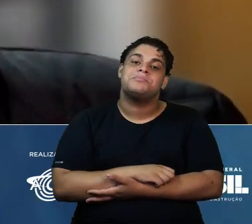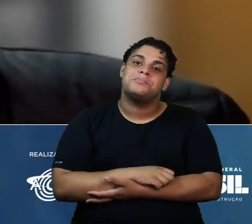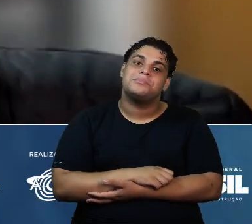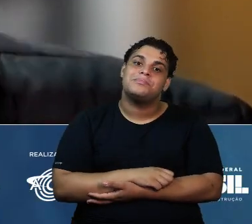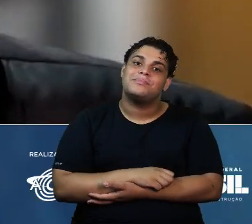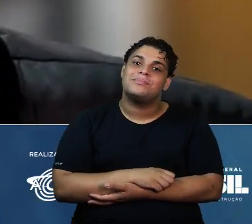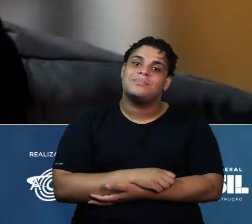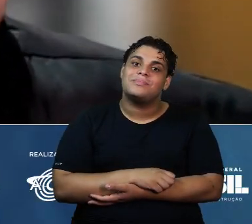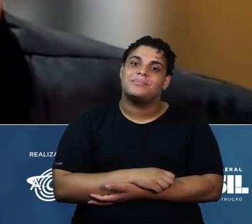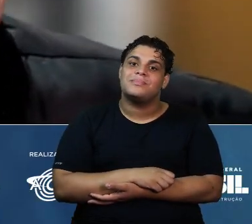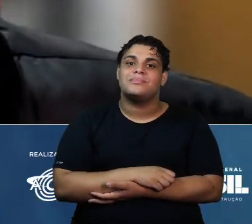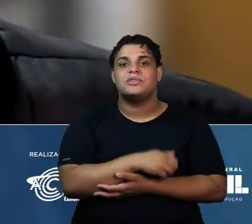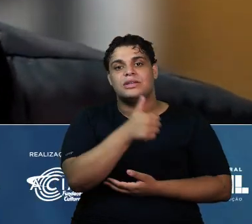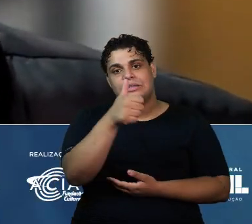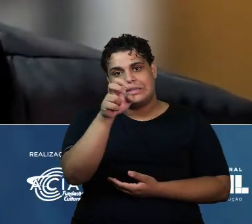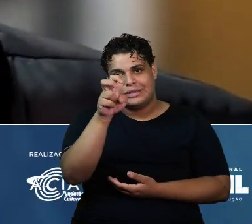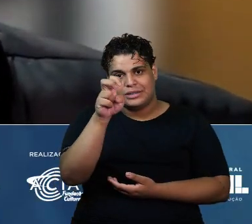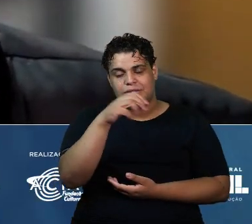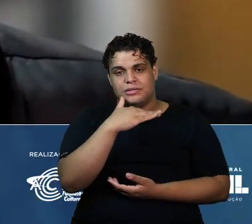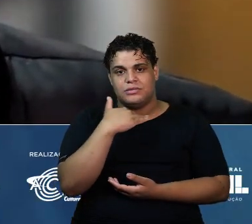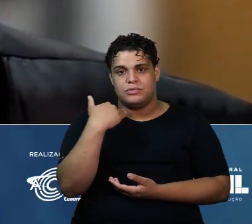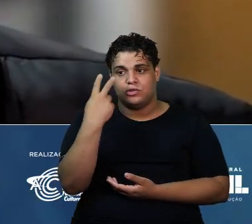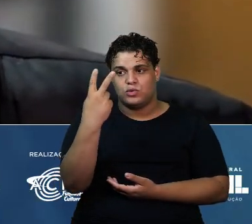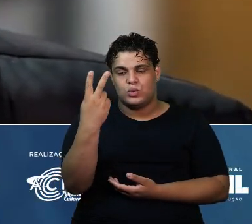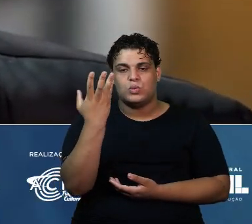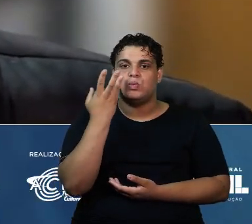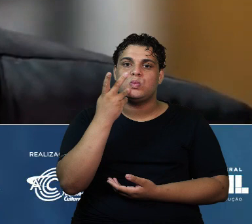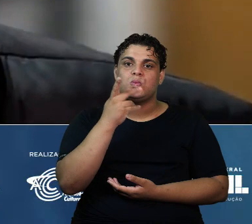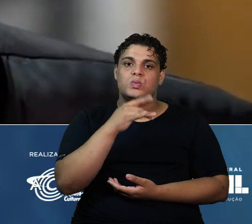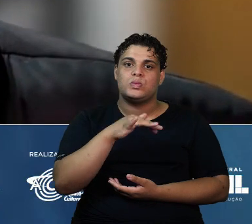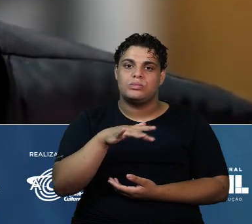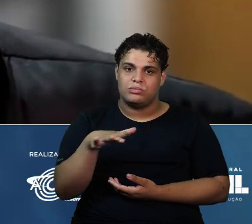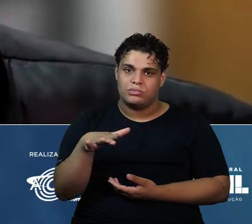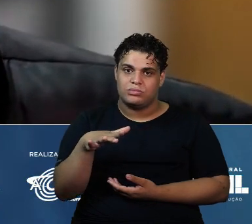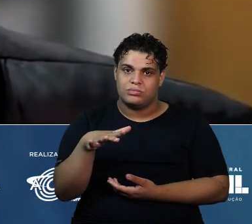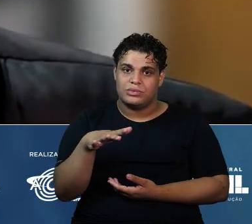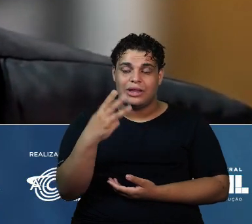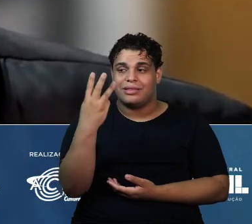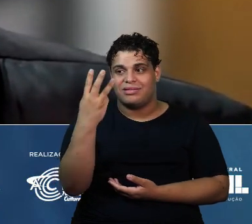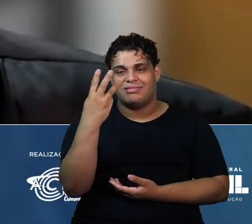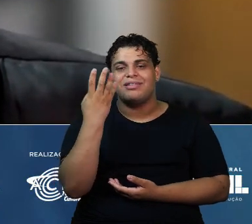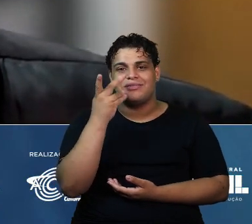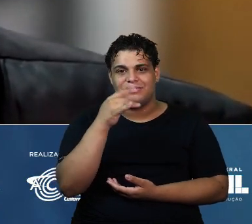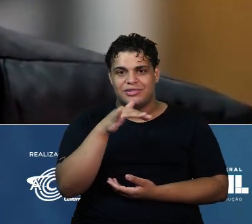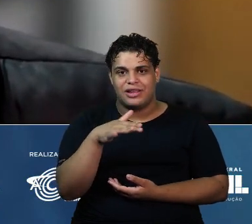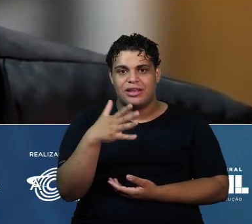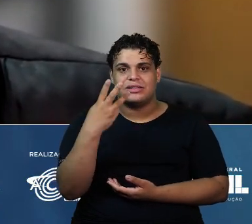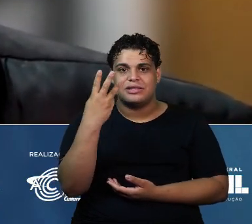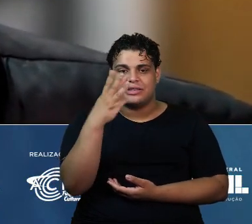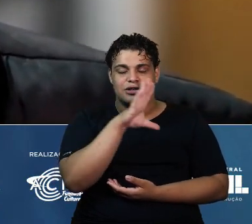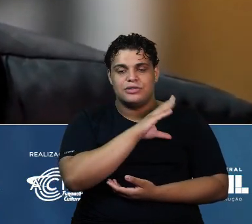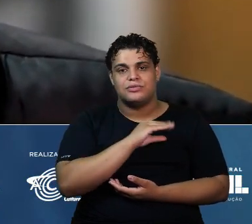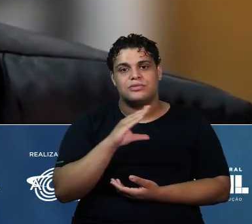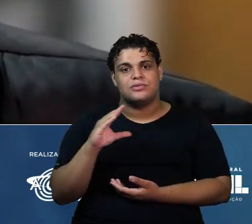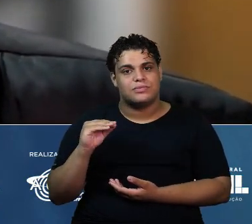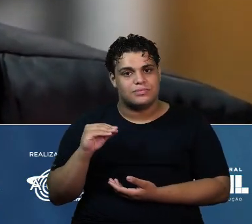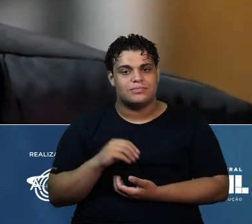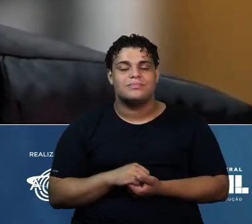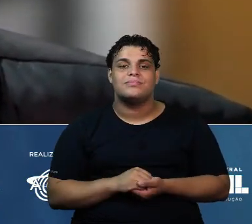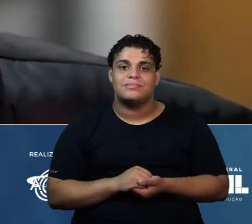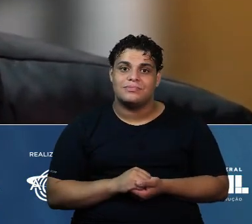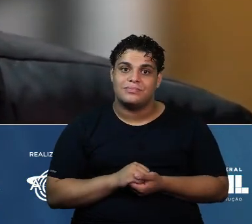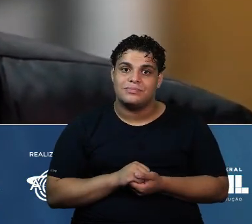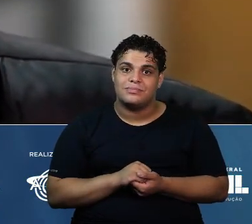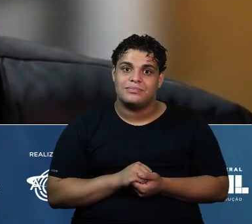que dessas 15 mortes, 2 são de crianças, aliás, 3 são de crianças e 3 são de adolescentes.